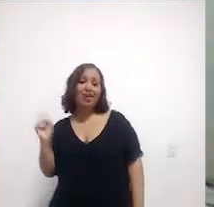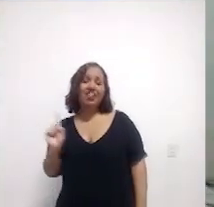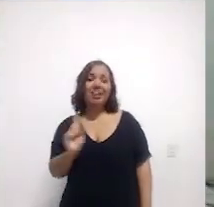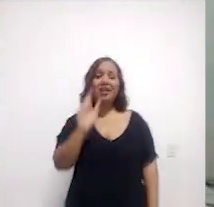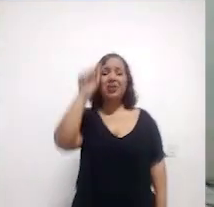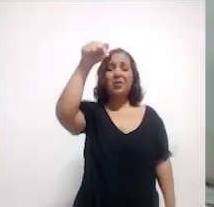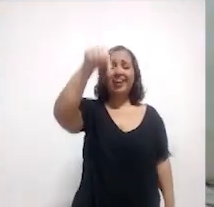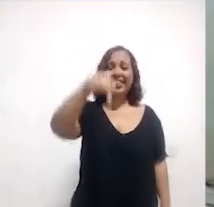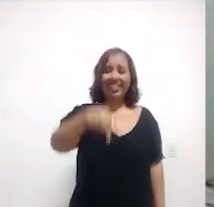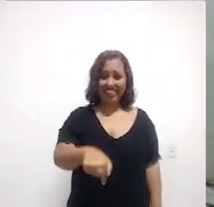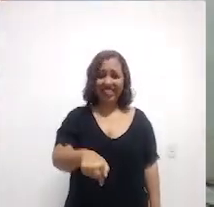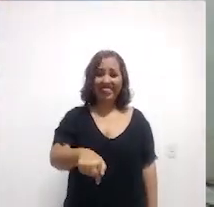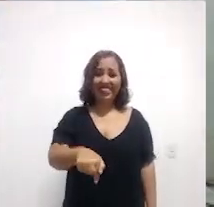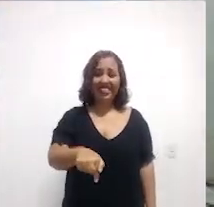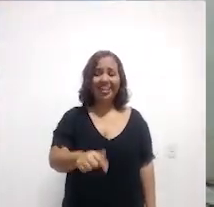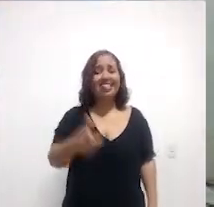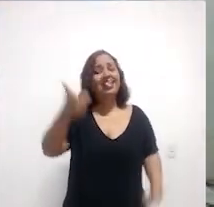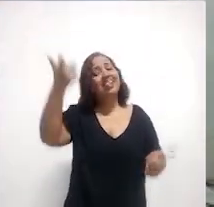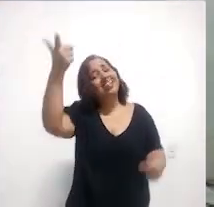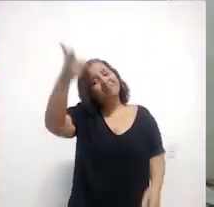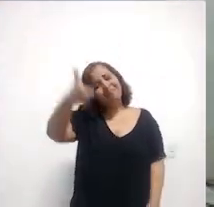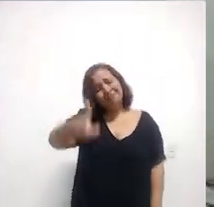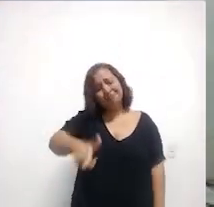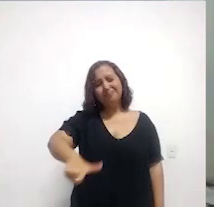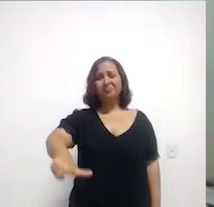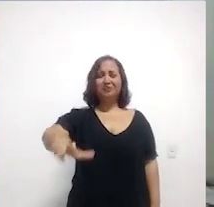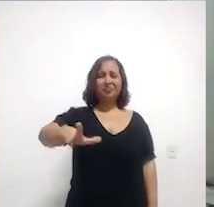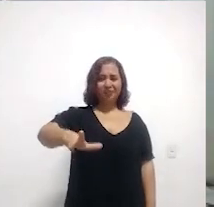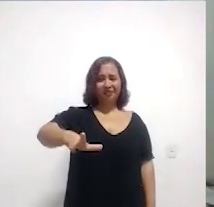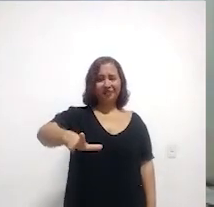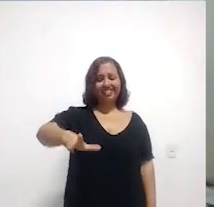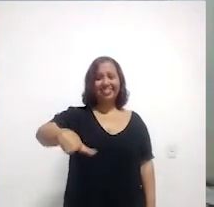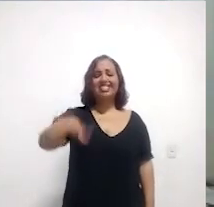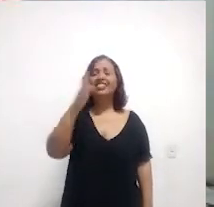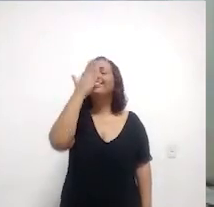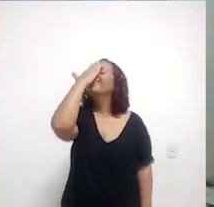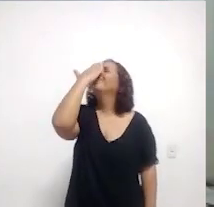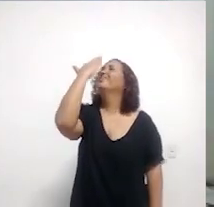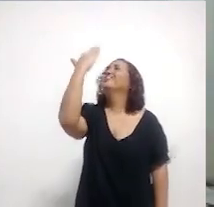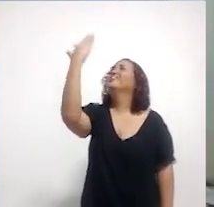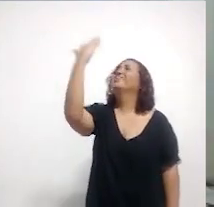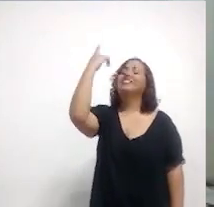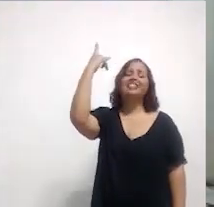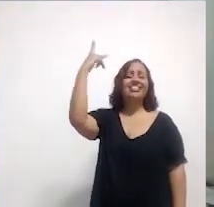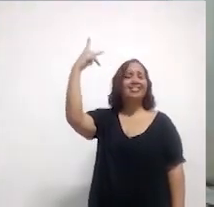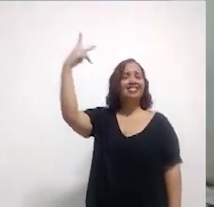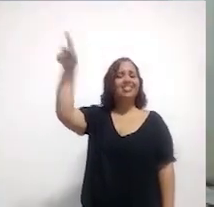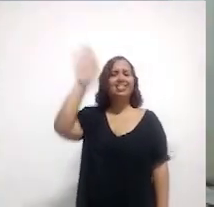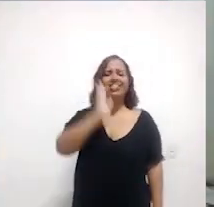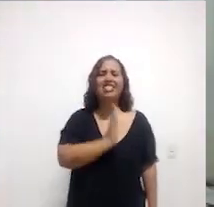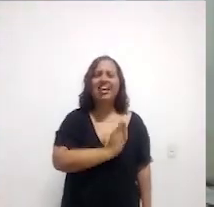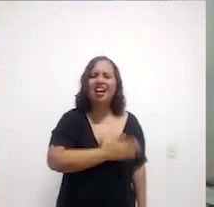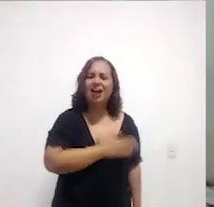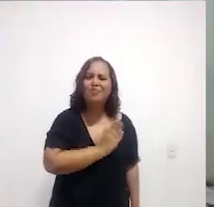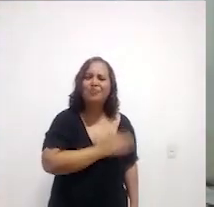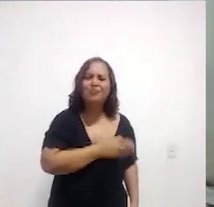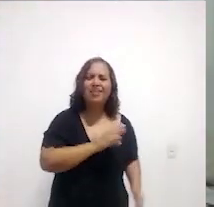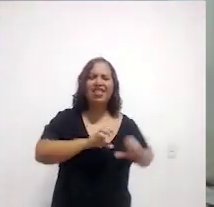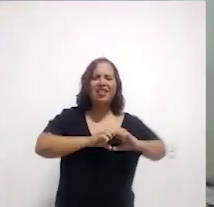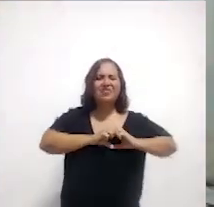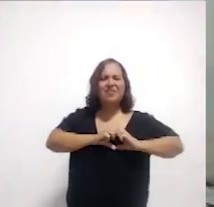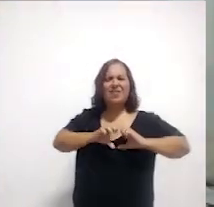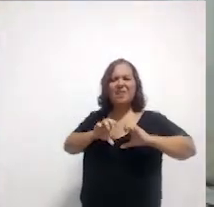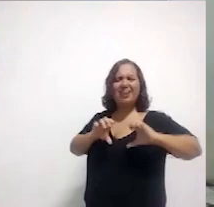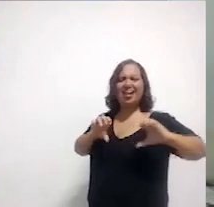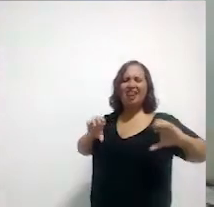Eis-me aqui outra vez, diante de ti abro